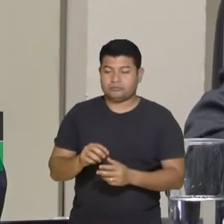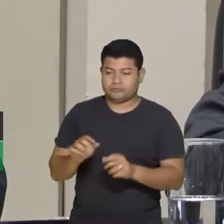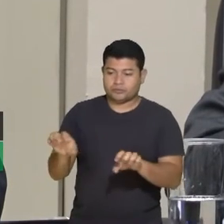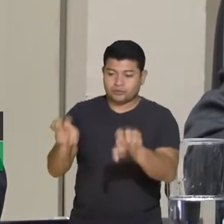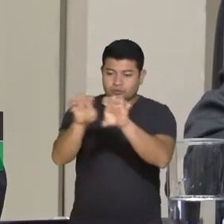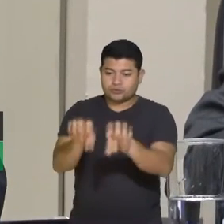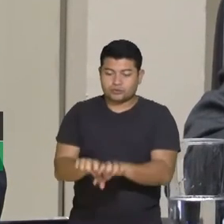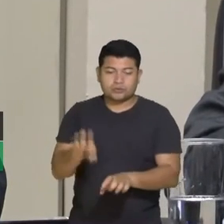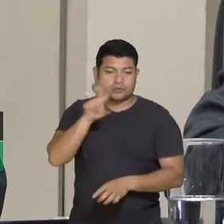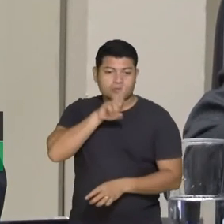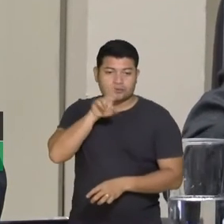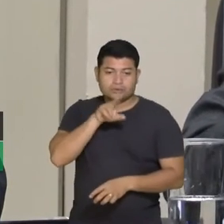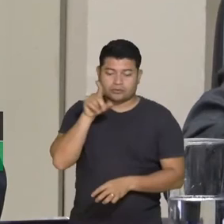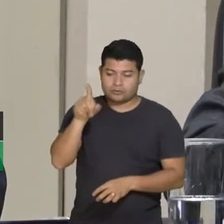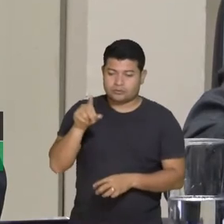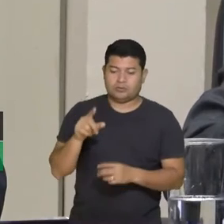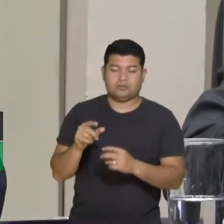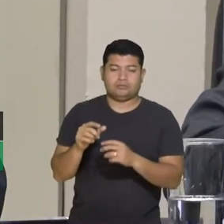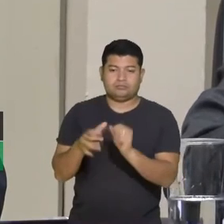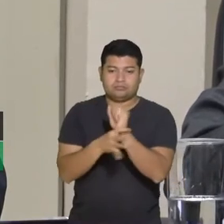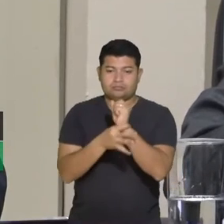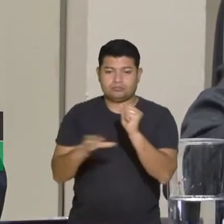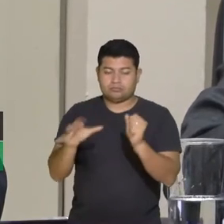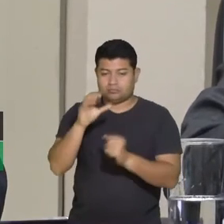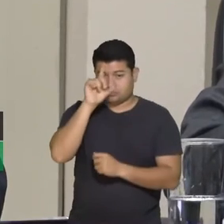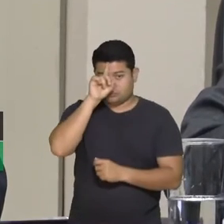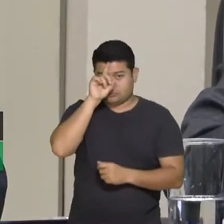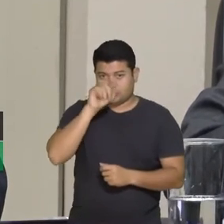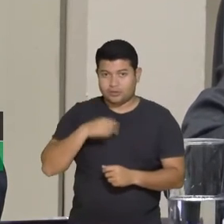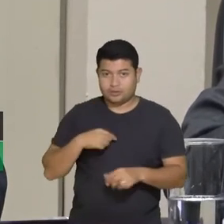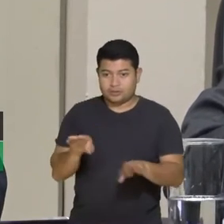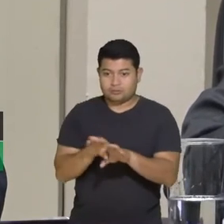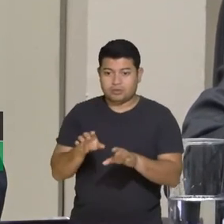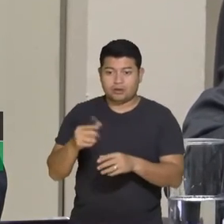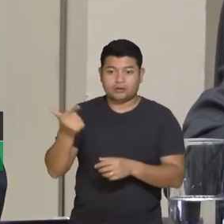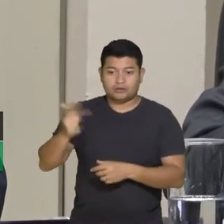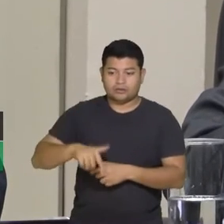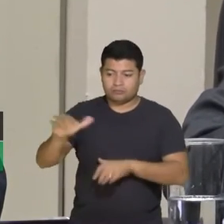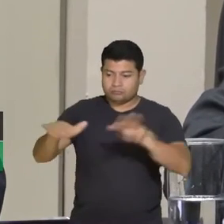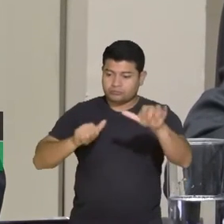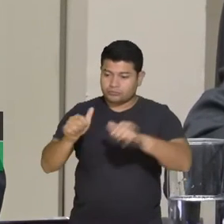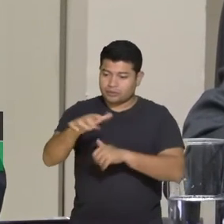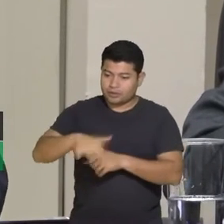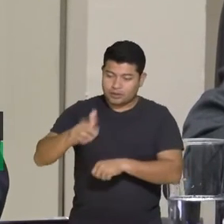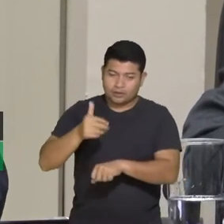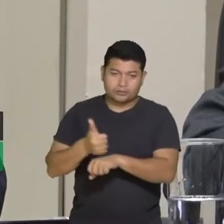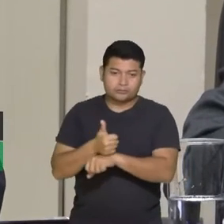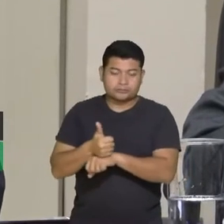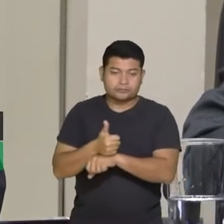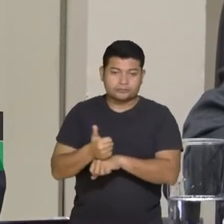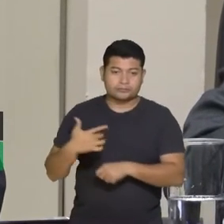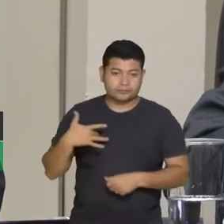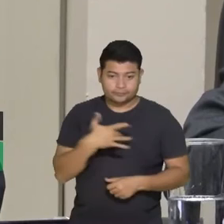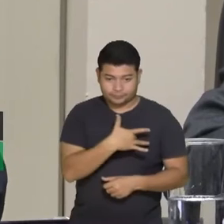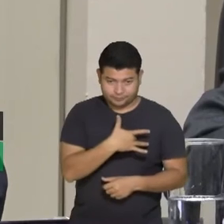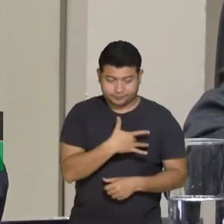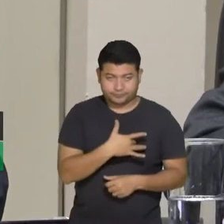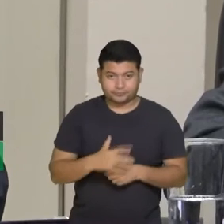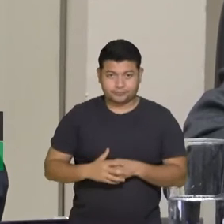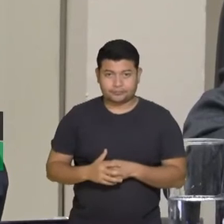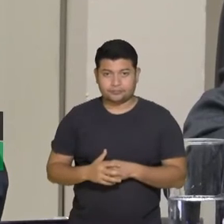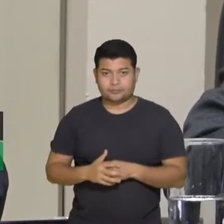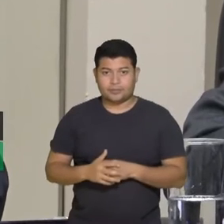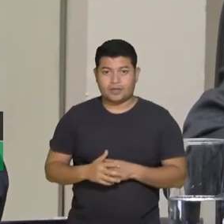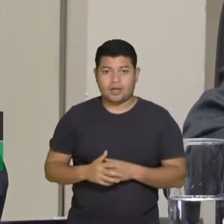realizadas estão no processo de reencontrar atuação dos profissionais da área da saúde e o desenho posto pela